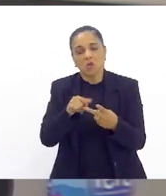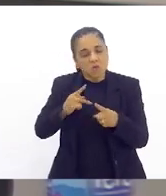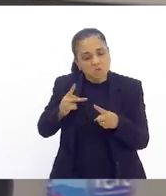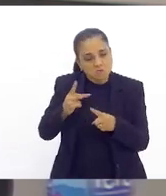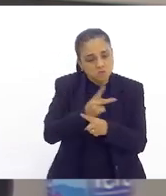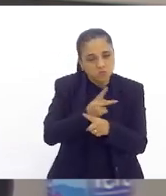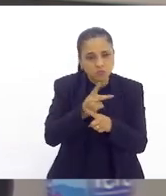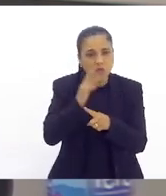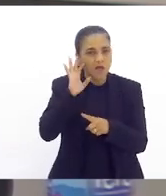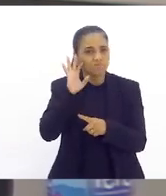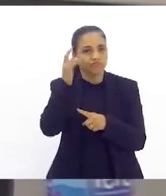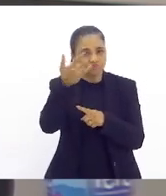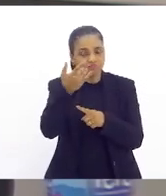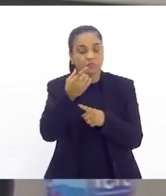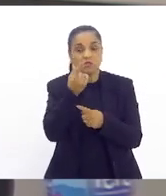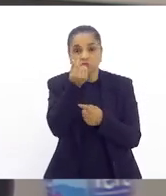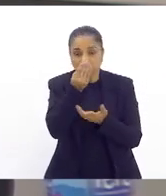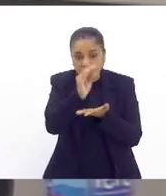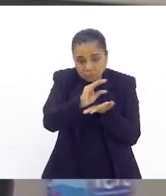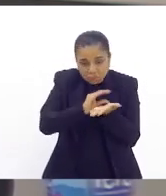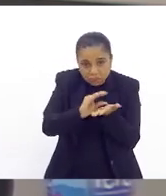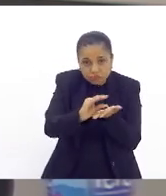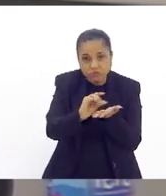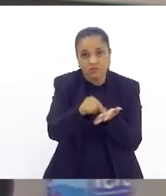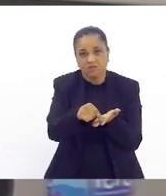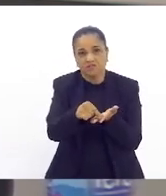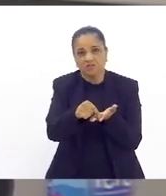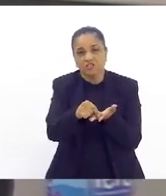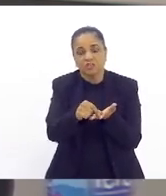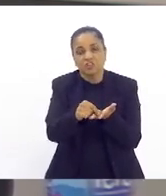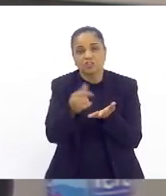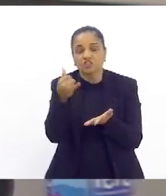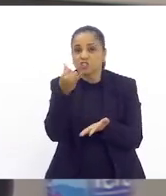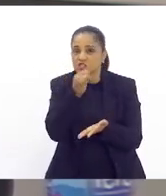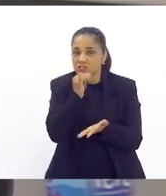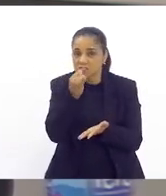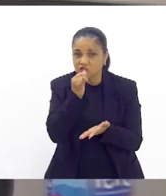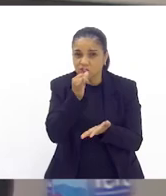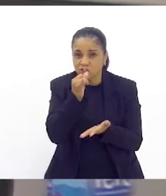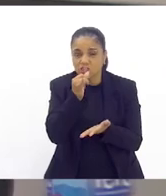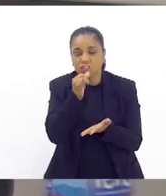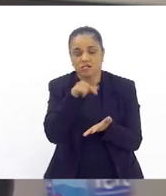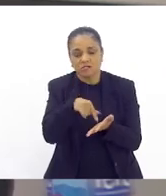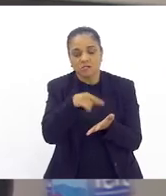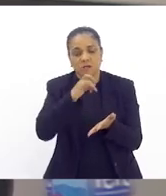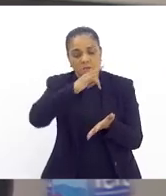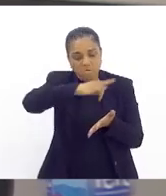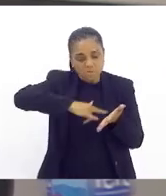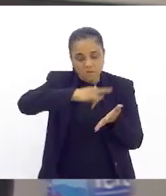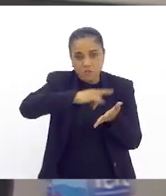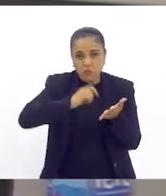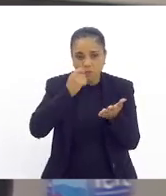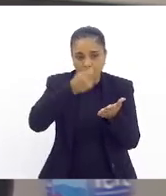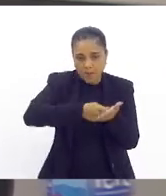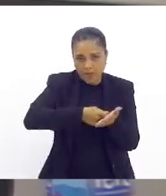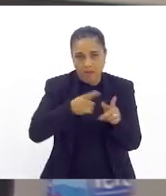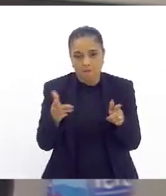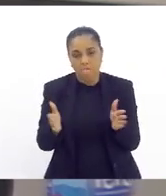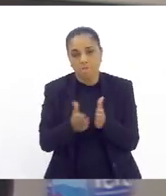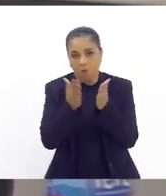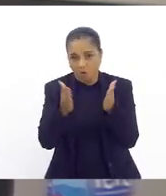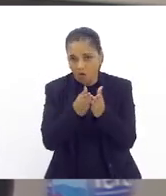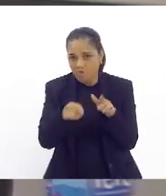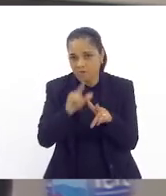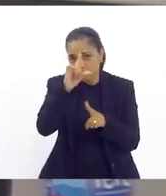soluções no custeio de subsídio de energia para as pessoas que mais precisam entendendo